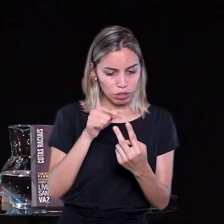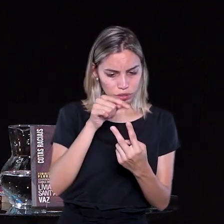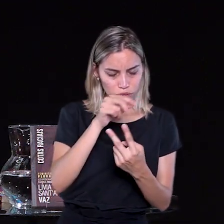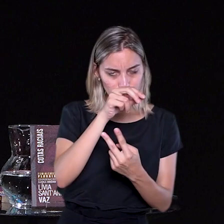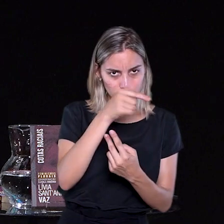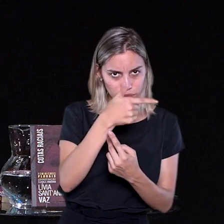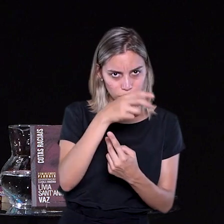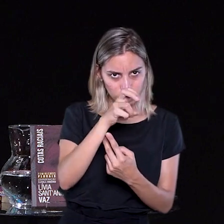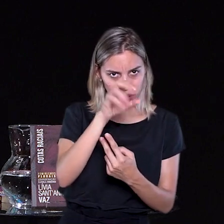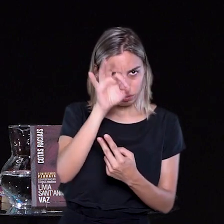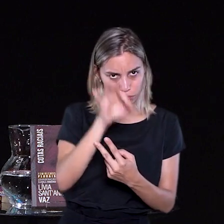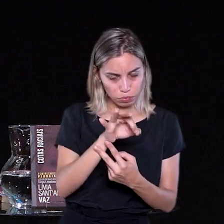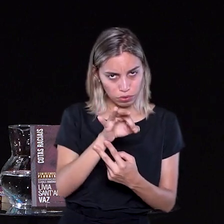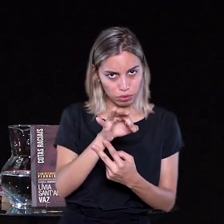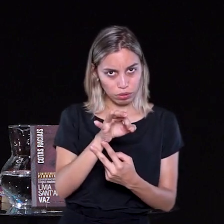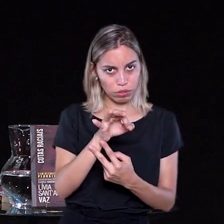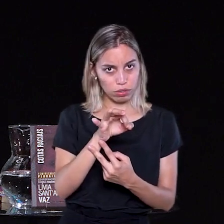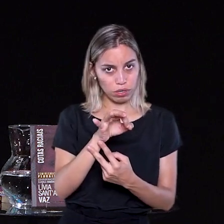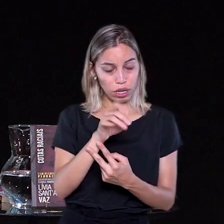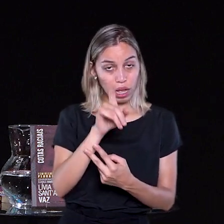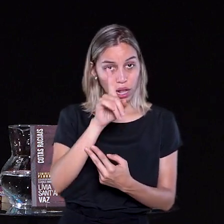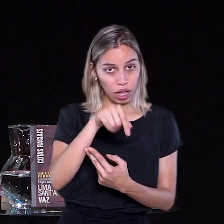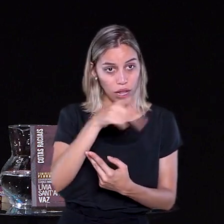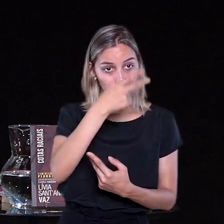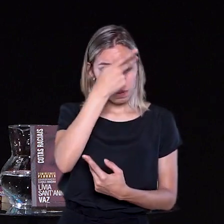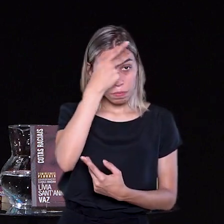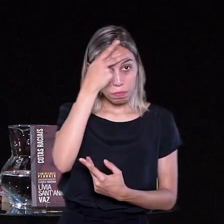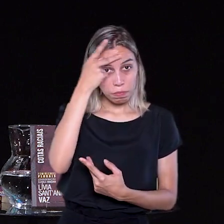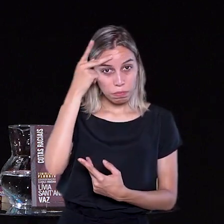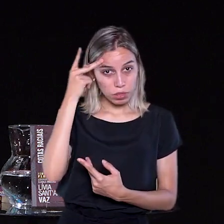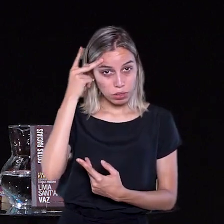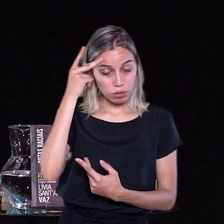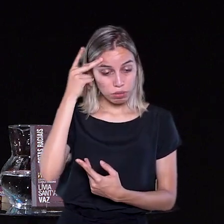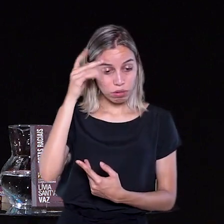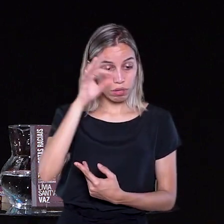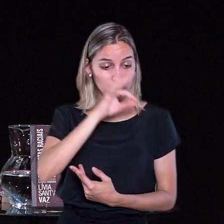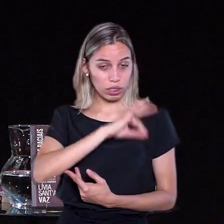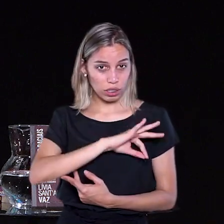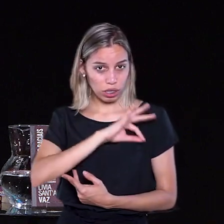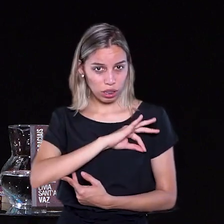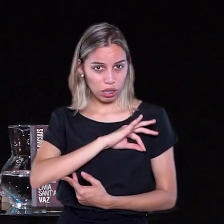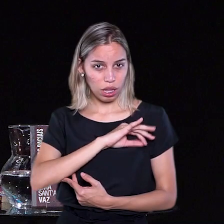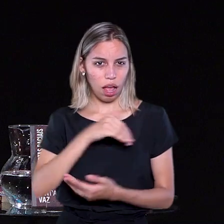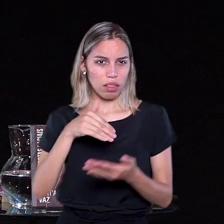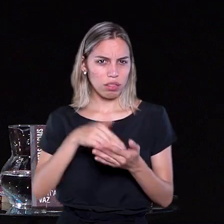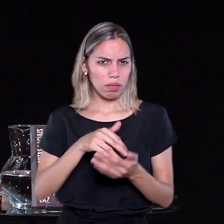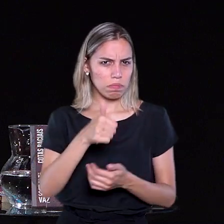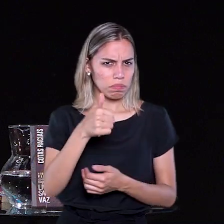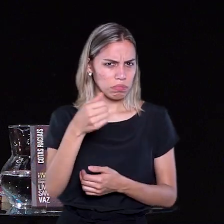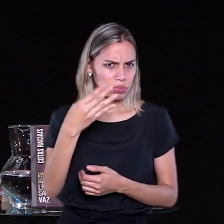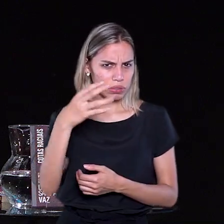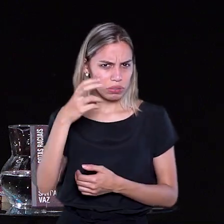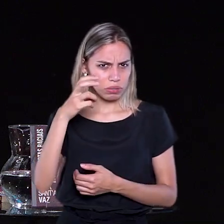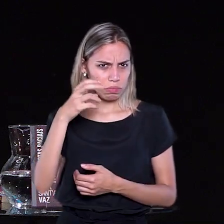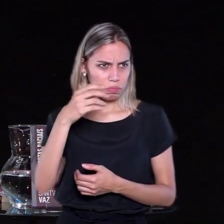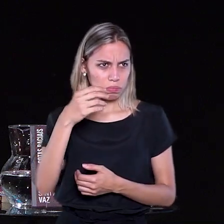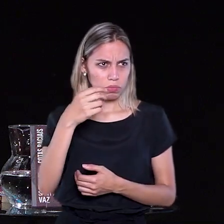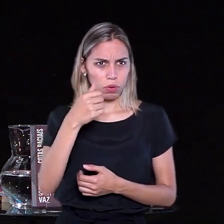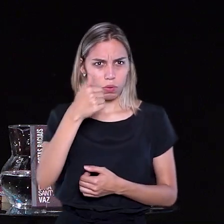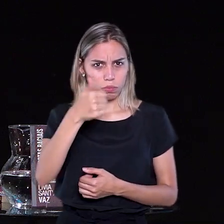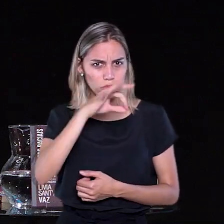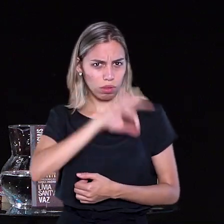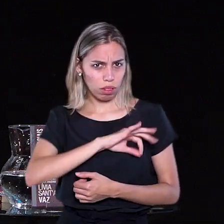do total, é para pessoas que têm a renda per capita da família até um salário mínimo e meio. Outro critério